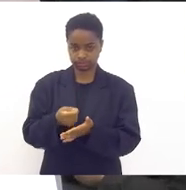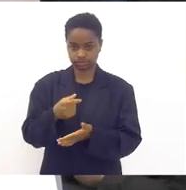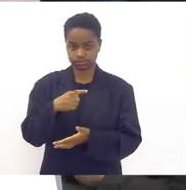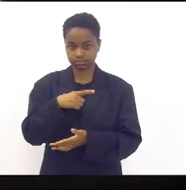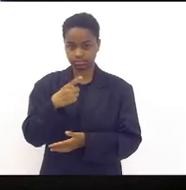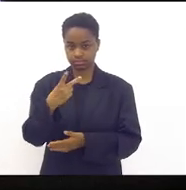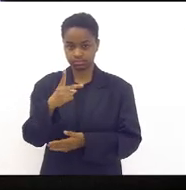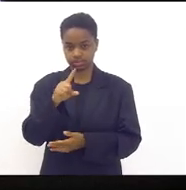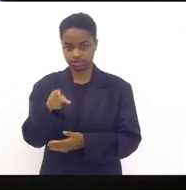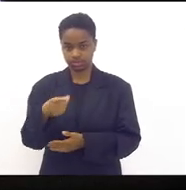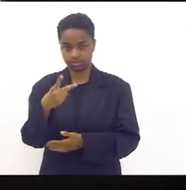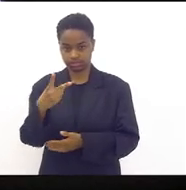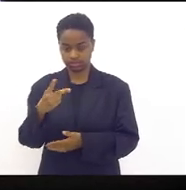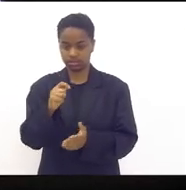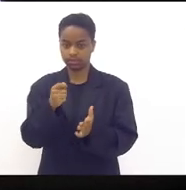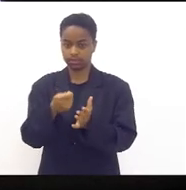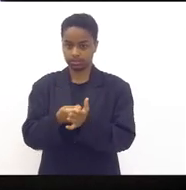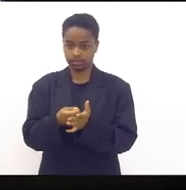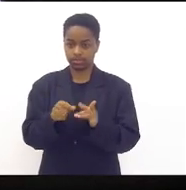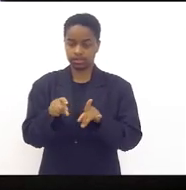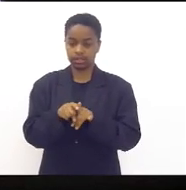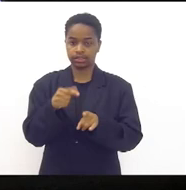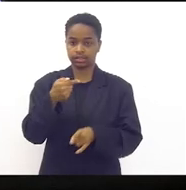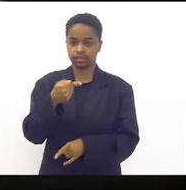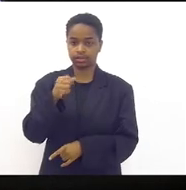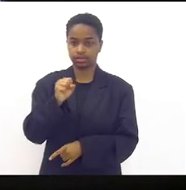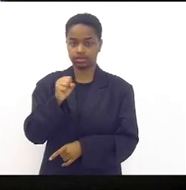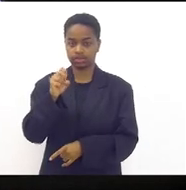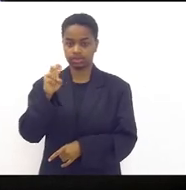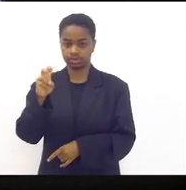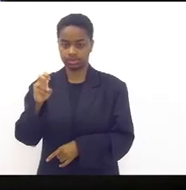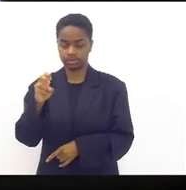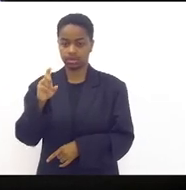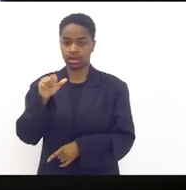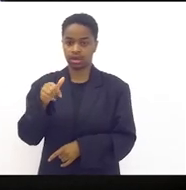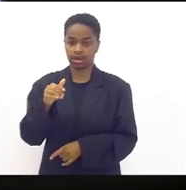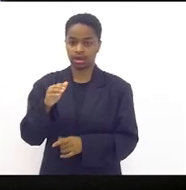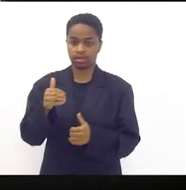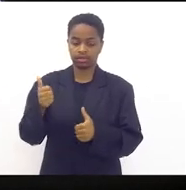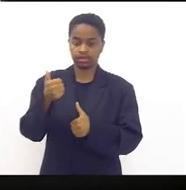2,2 foram efetivamente pagos e os 785 foram a compensação.